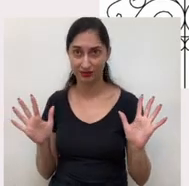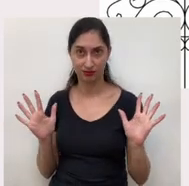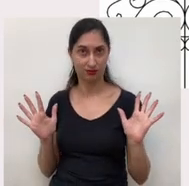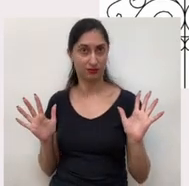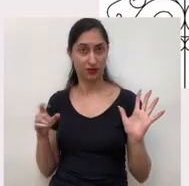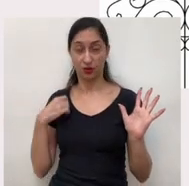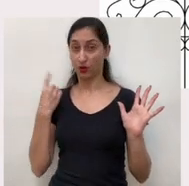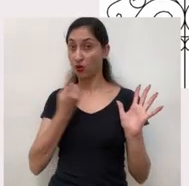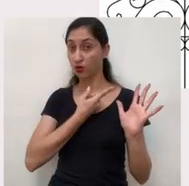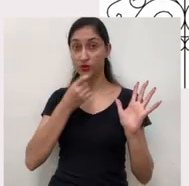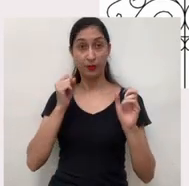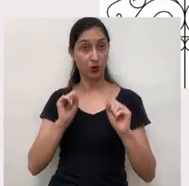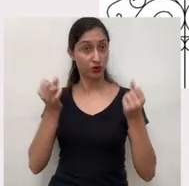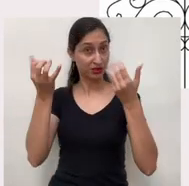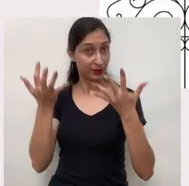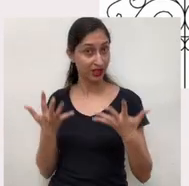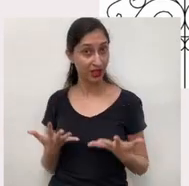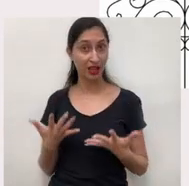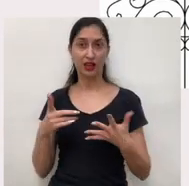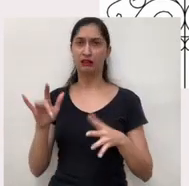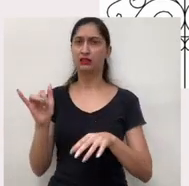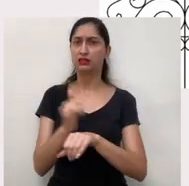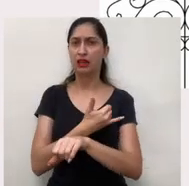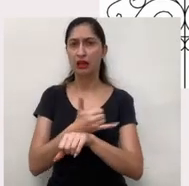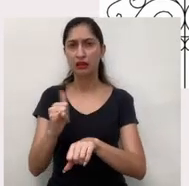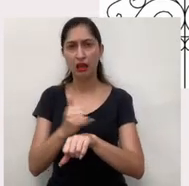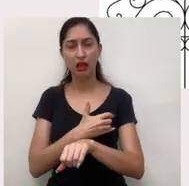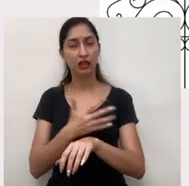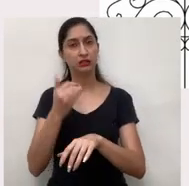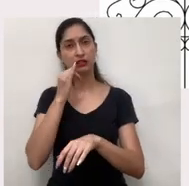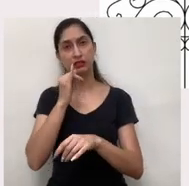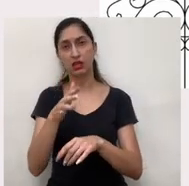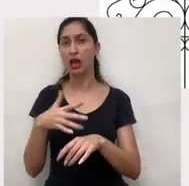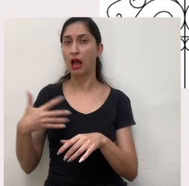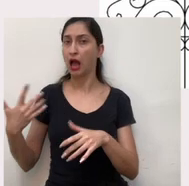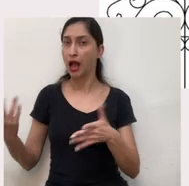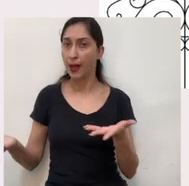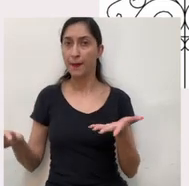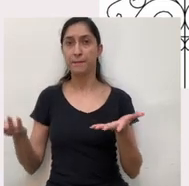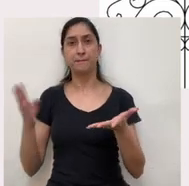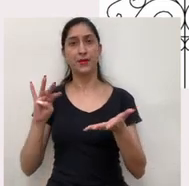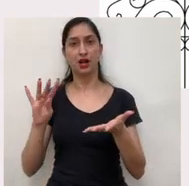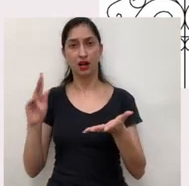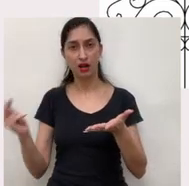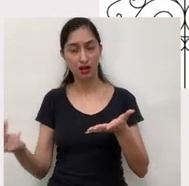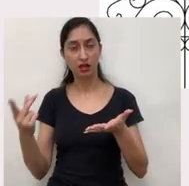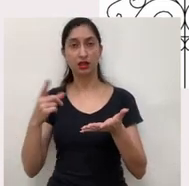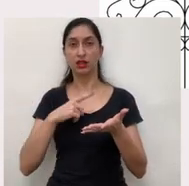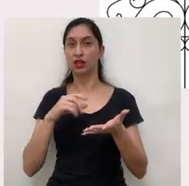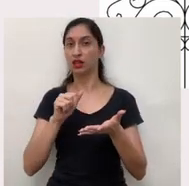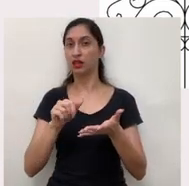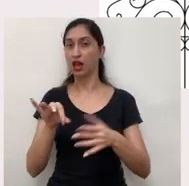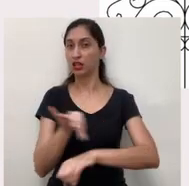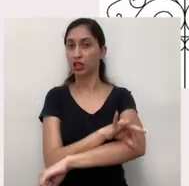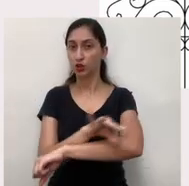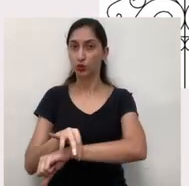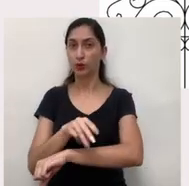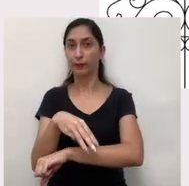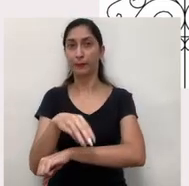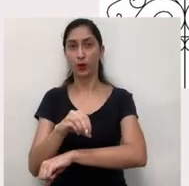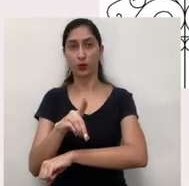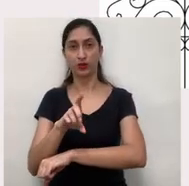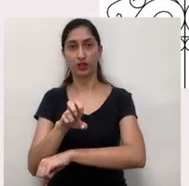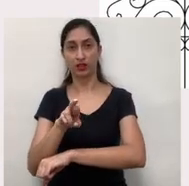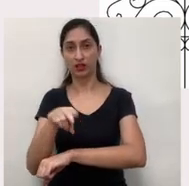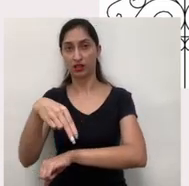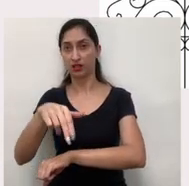gente poderia classificar essas formas e dizer, Belo Horizonte, a arquitetura moderna usa da grade